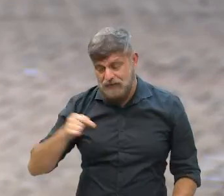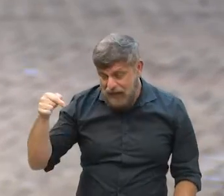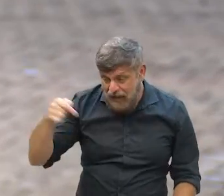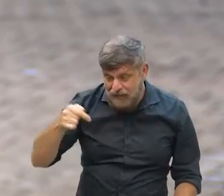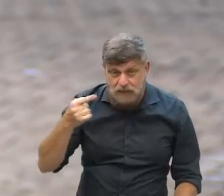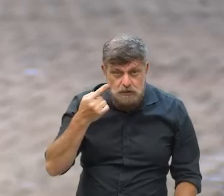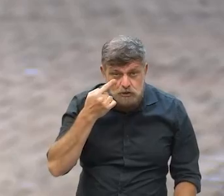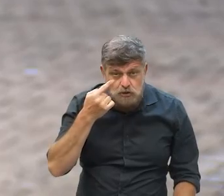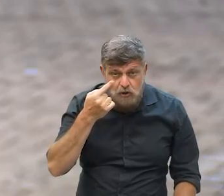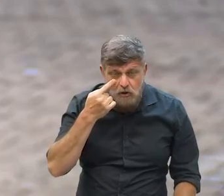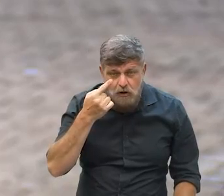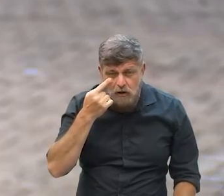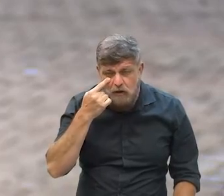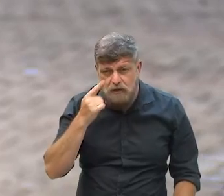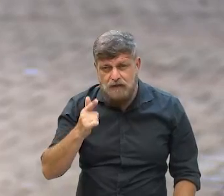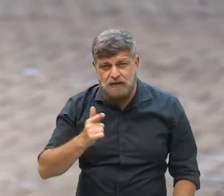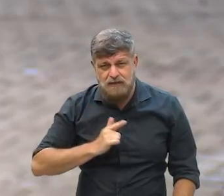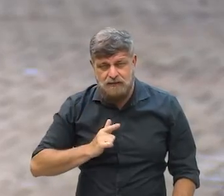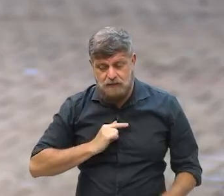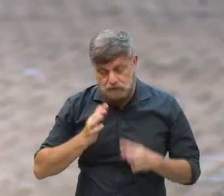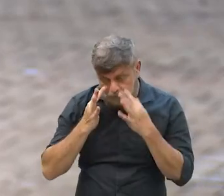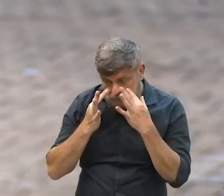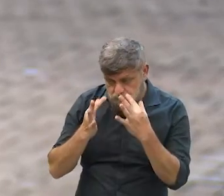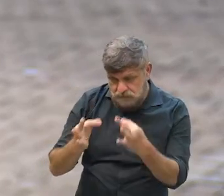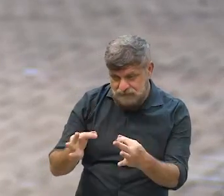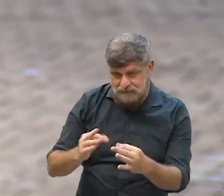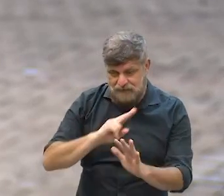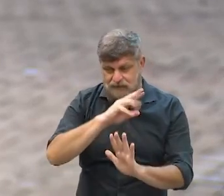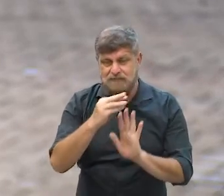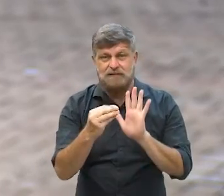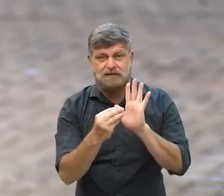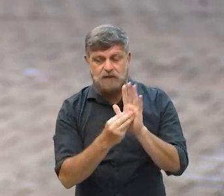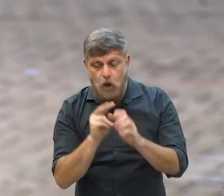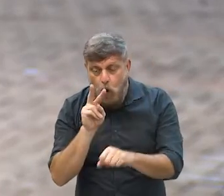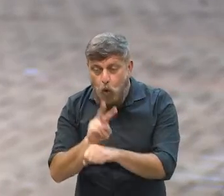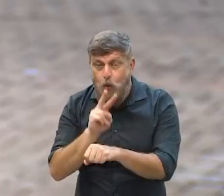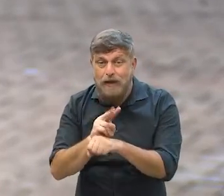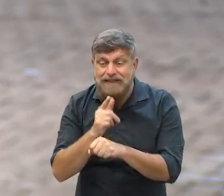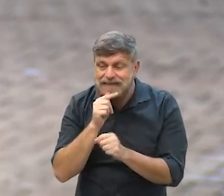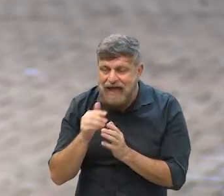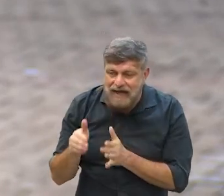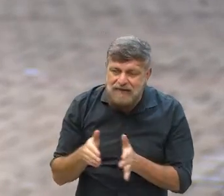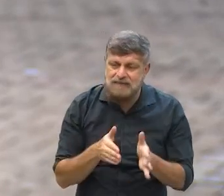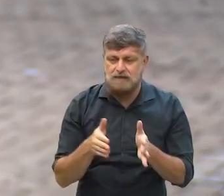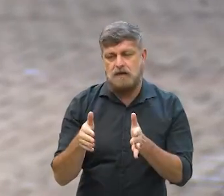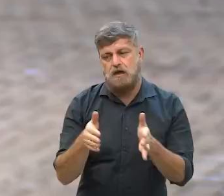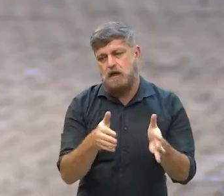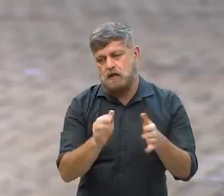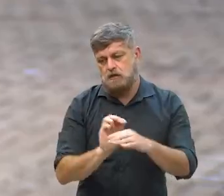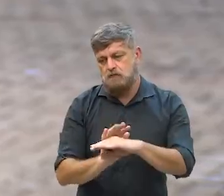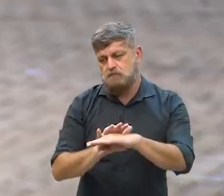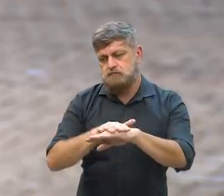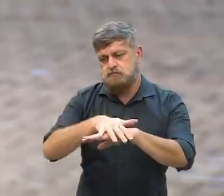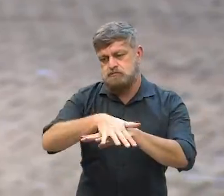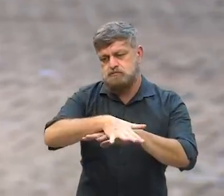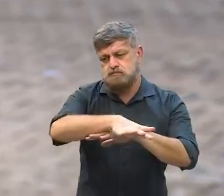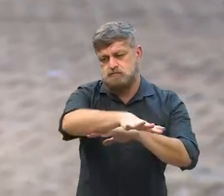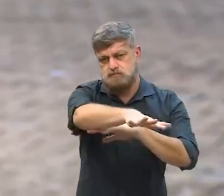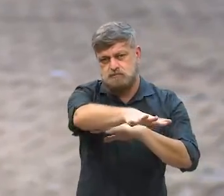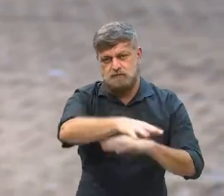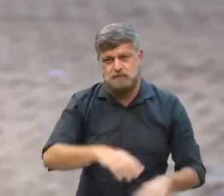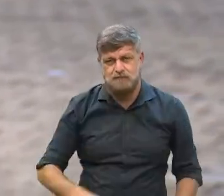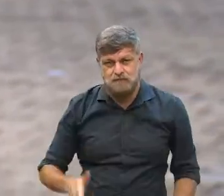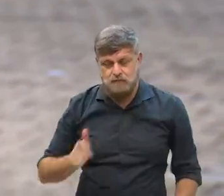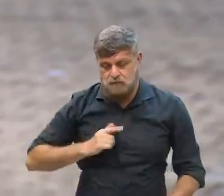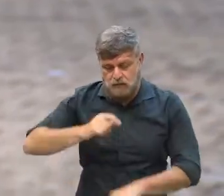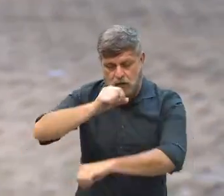gente observa a possibilidade de preservar uma nascente, né? Então, assim, com tudo isso que a gente está vendo,